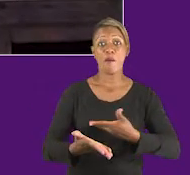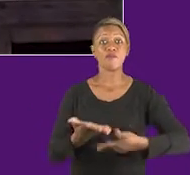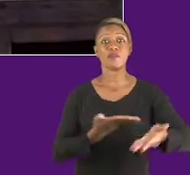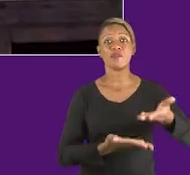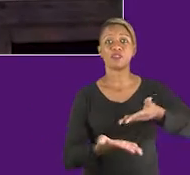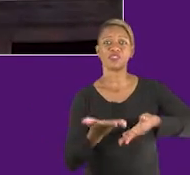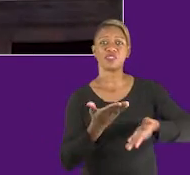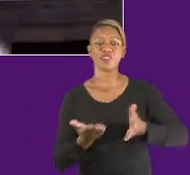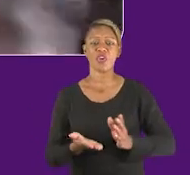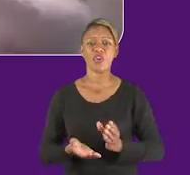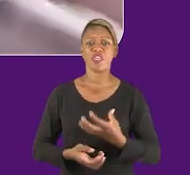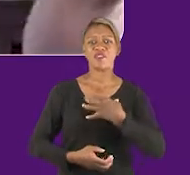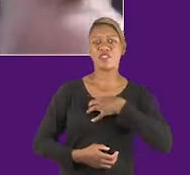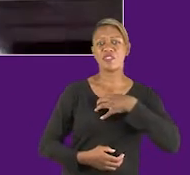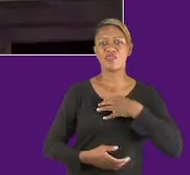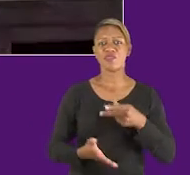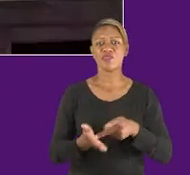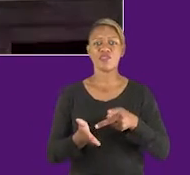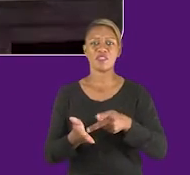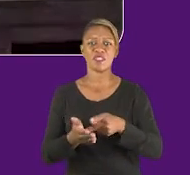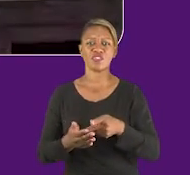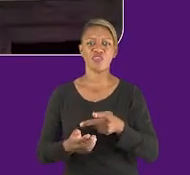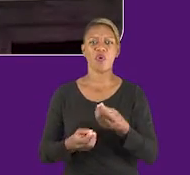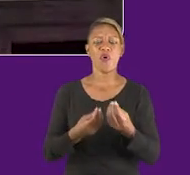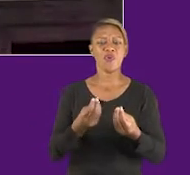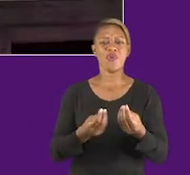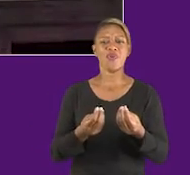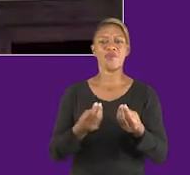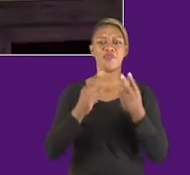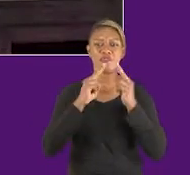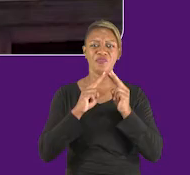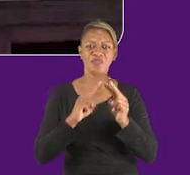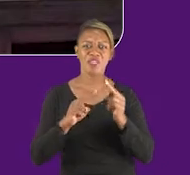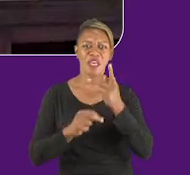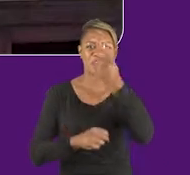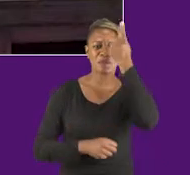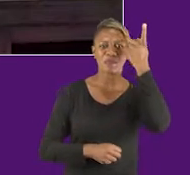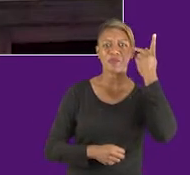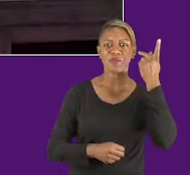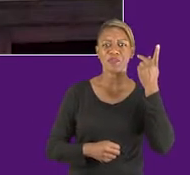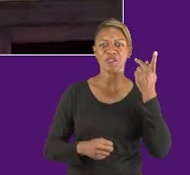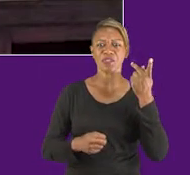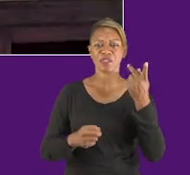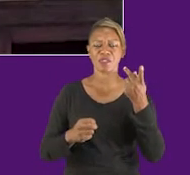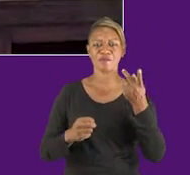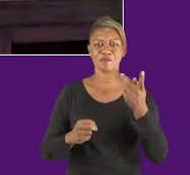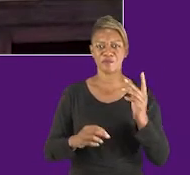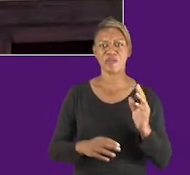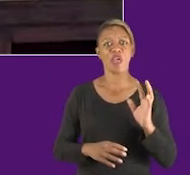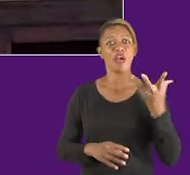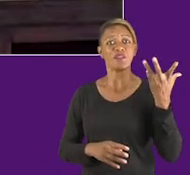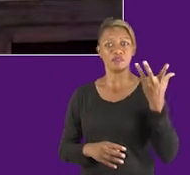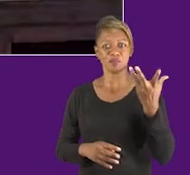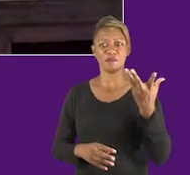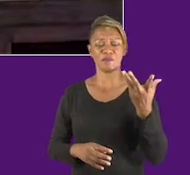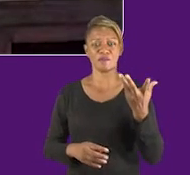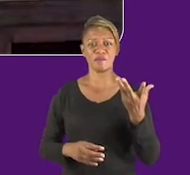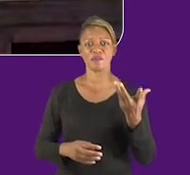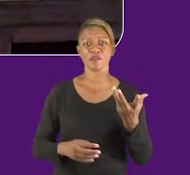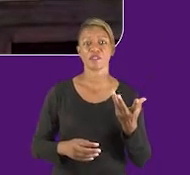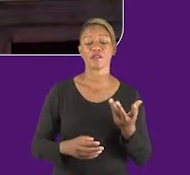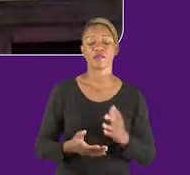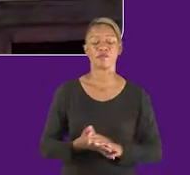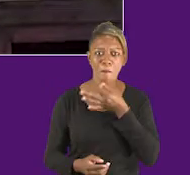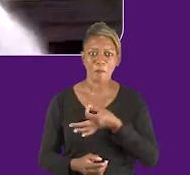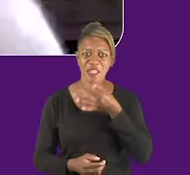para sentir como que as caras pessoas estão enxergando aquela solução e a partir disso você escuta Qual são os pais e